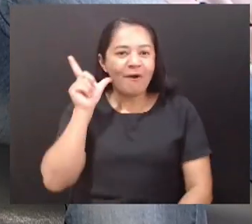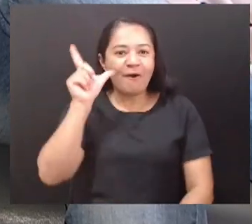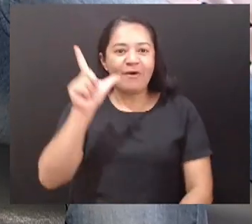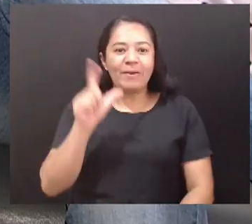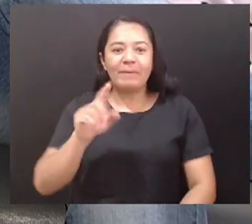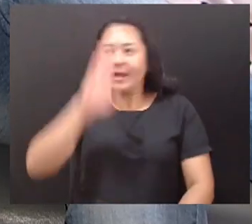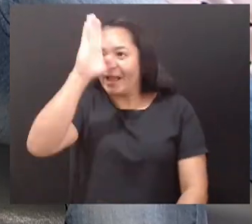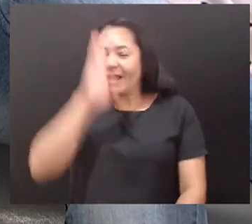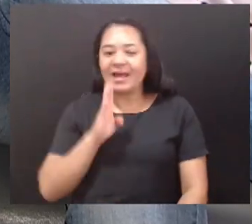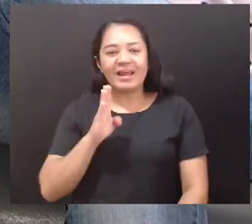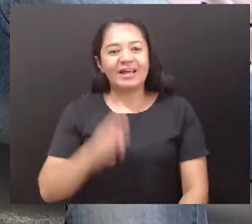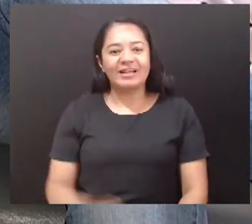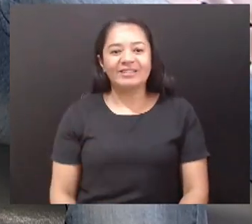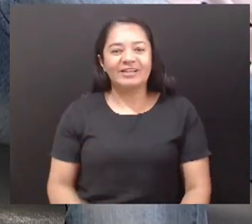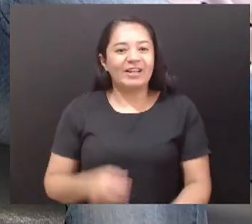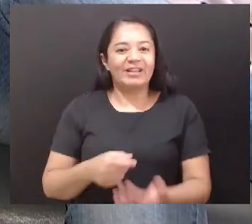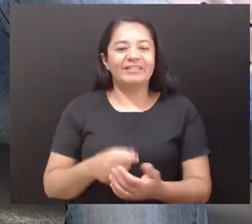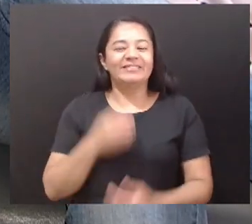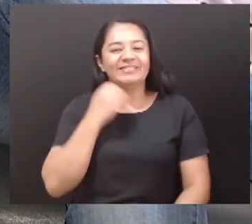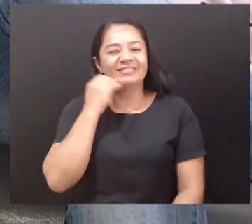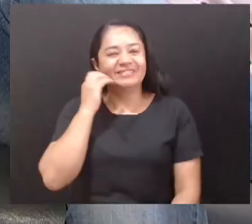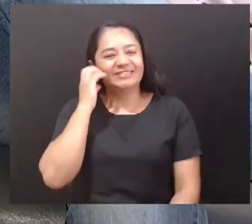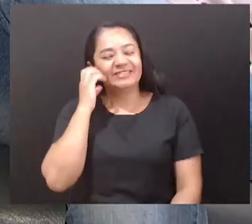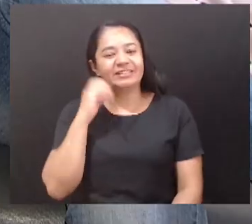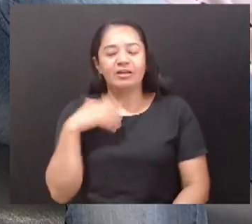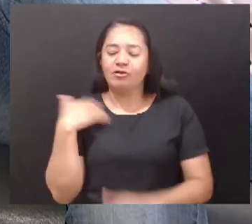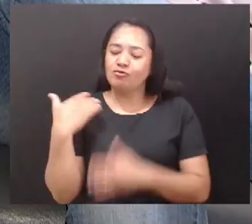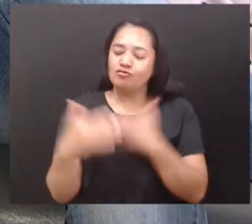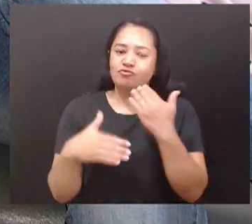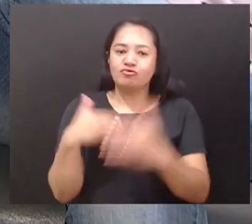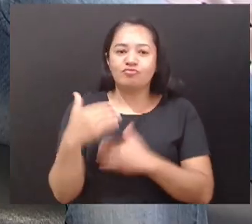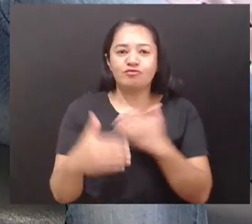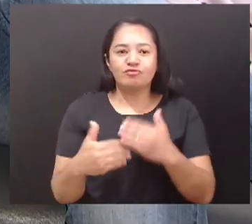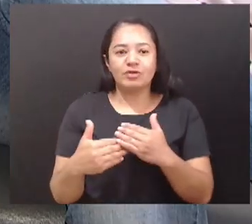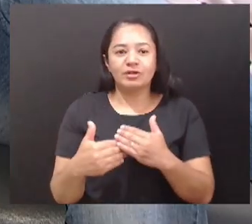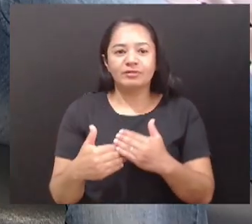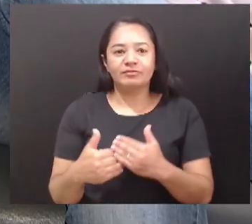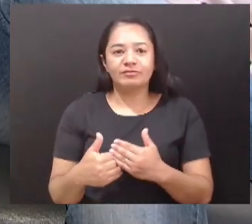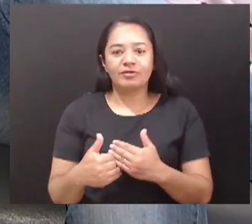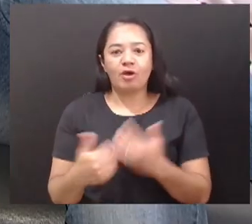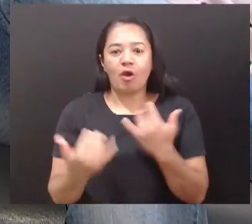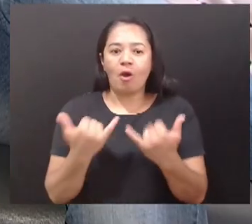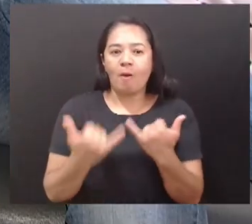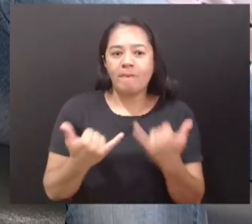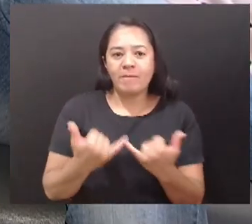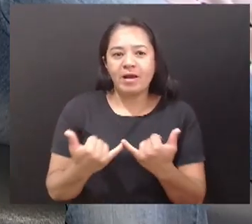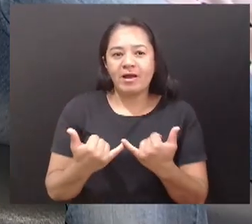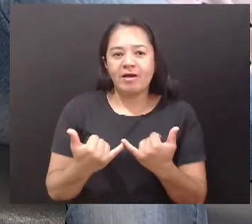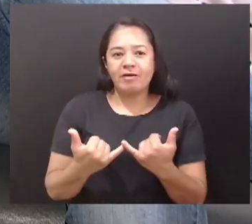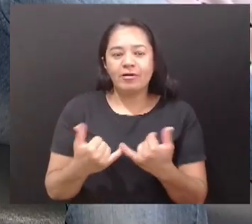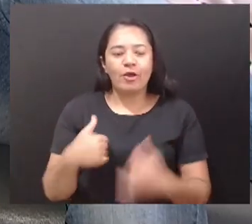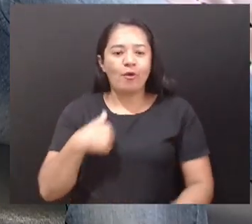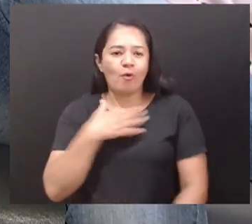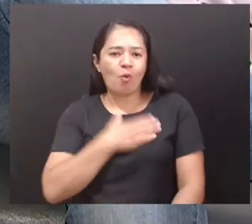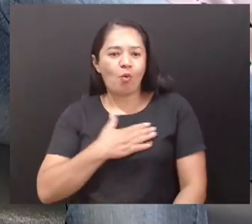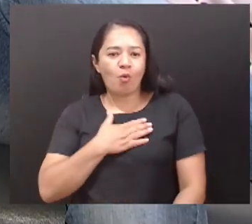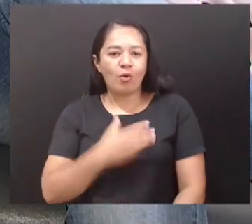não cobrava nada. E por um tempo ficou para mim como um hobby. Sim. Eu adorava cortar, depois eu fiquei muito feliz